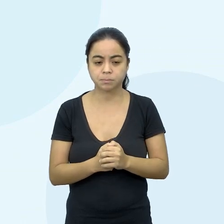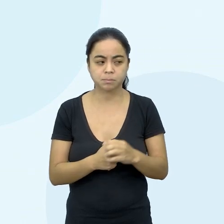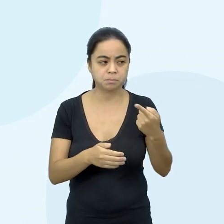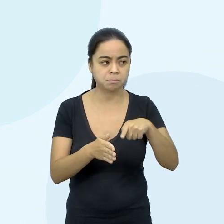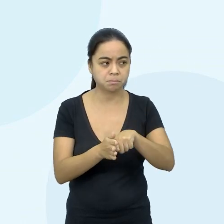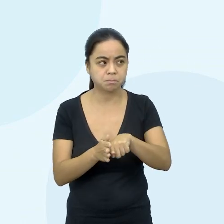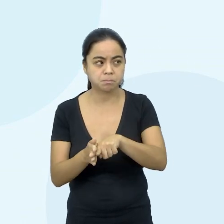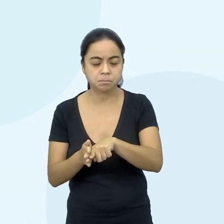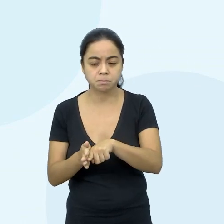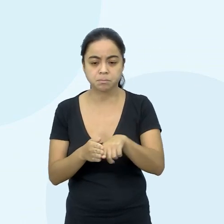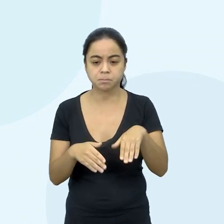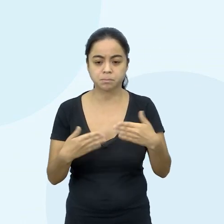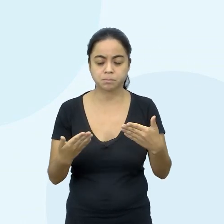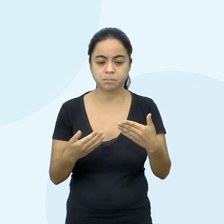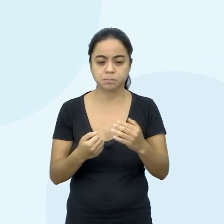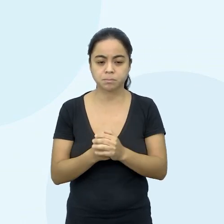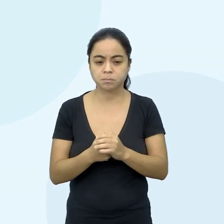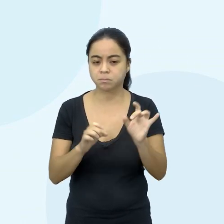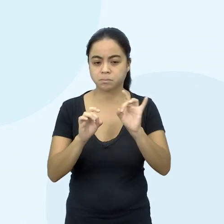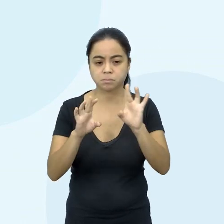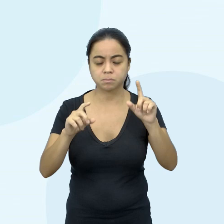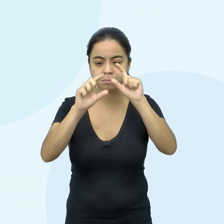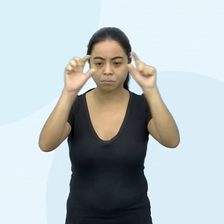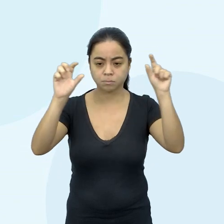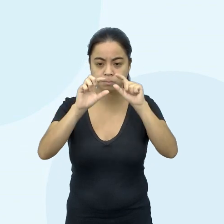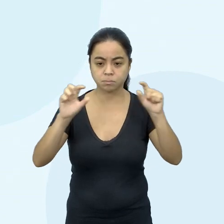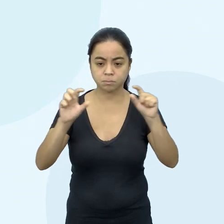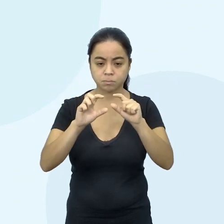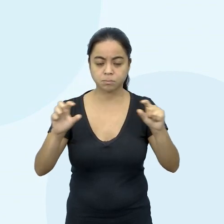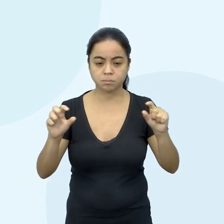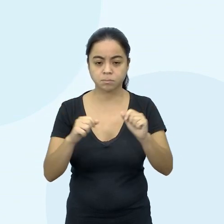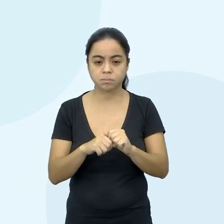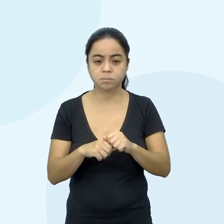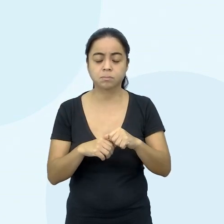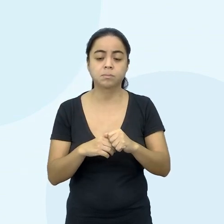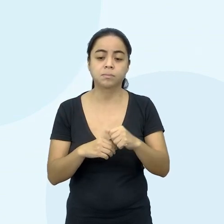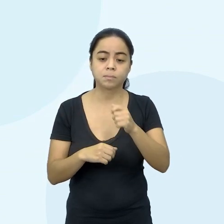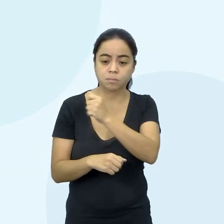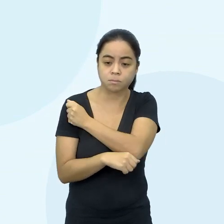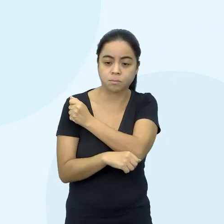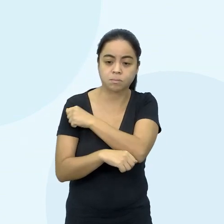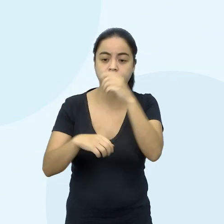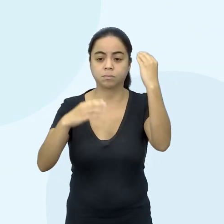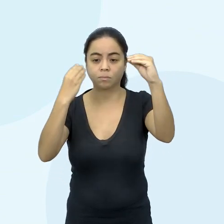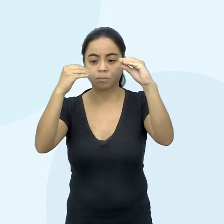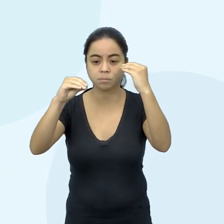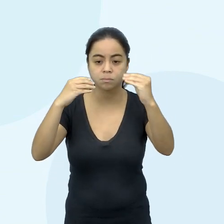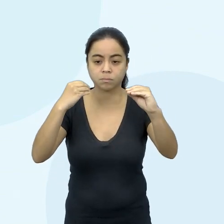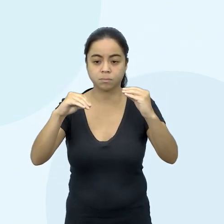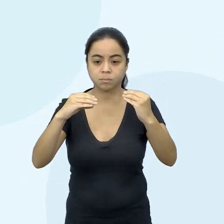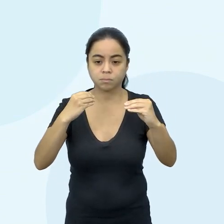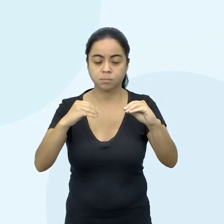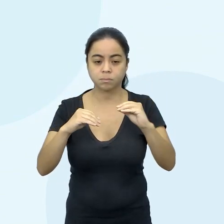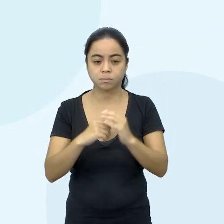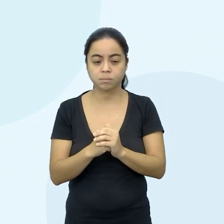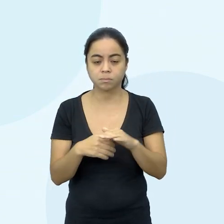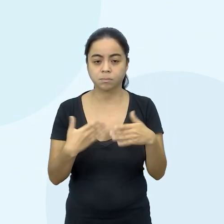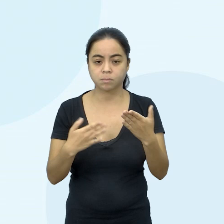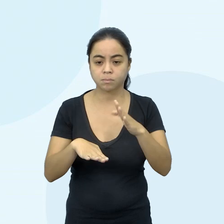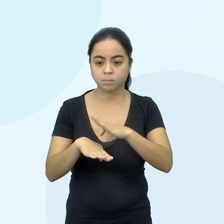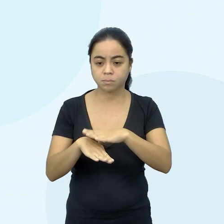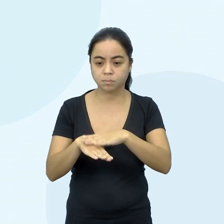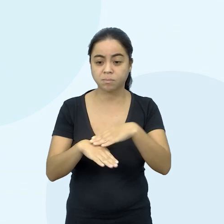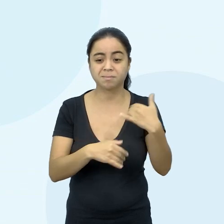procurando, desculpa. Então a gente deixou ela só essa posição aí para o aluno pesquisar, exemplo, né? Isso. E aí a gente fazer